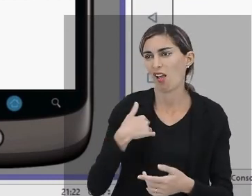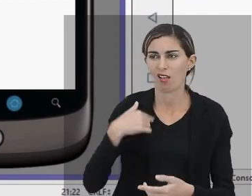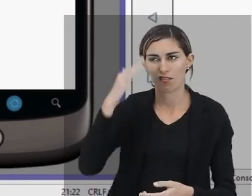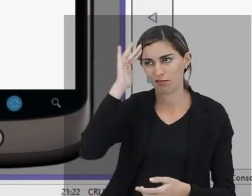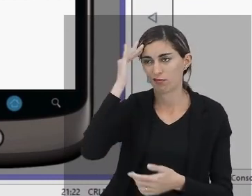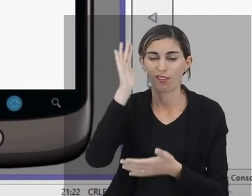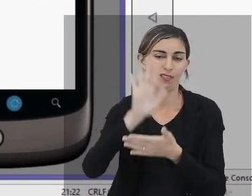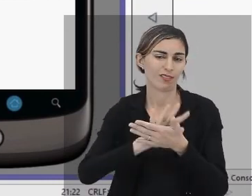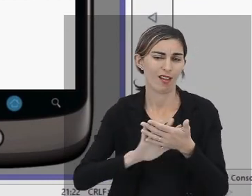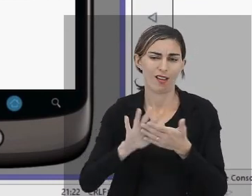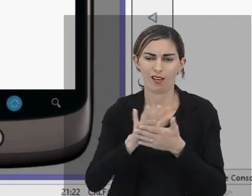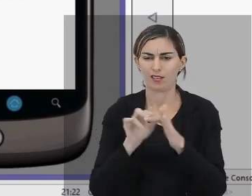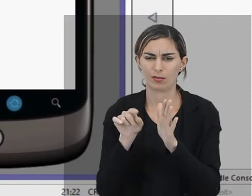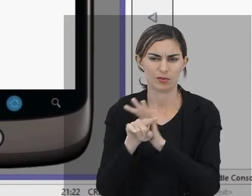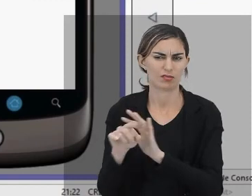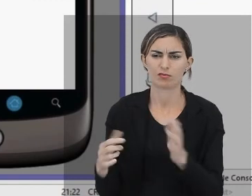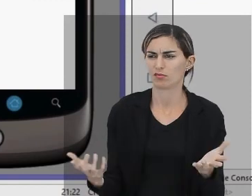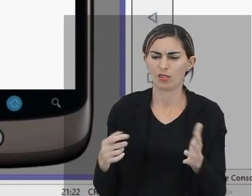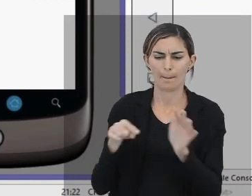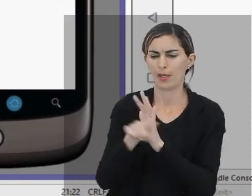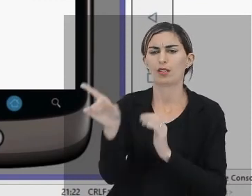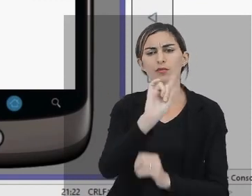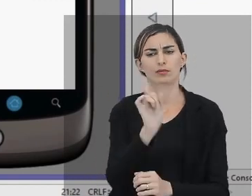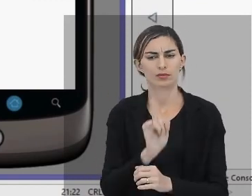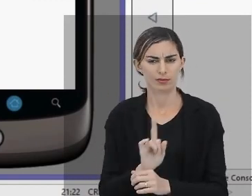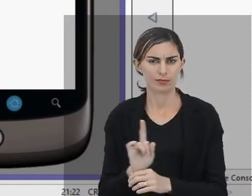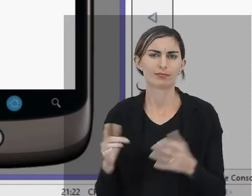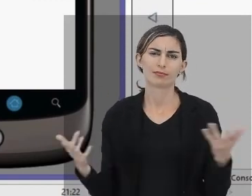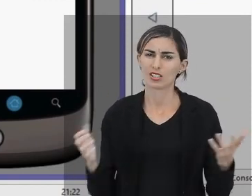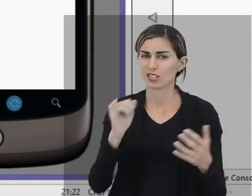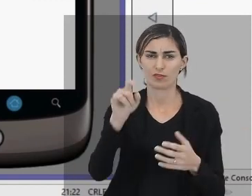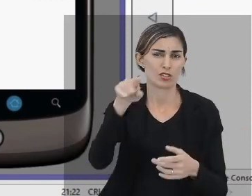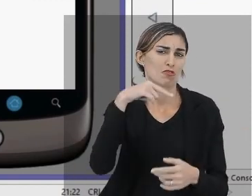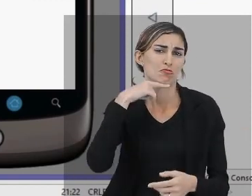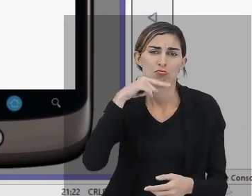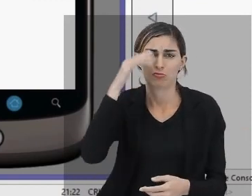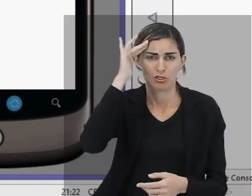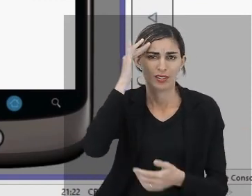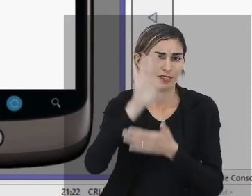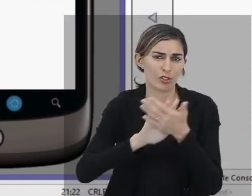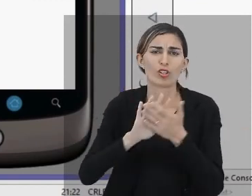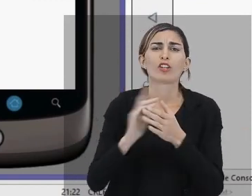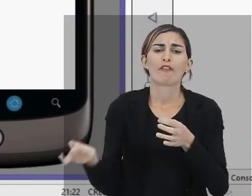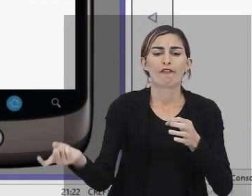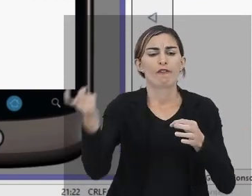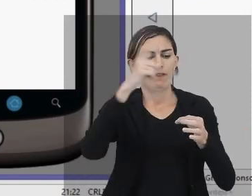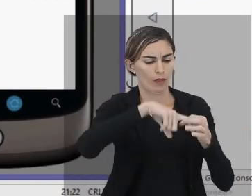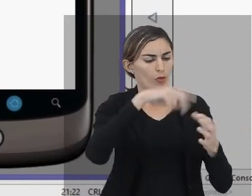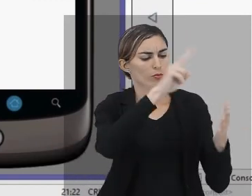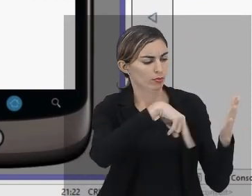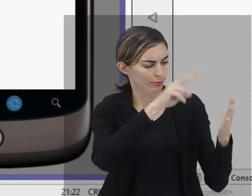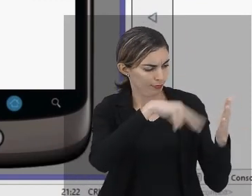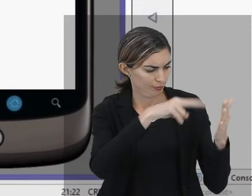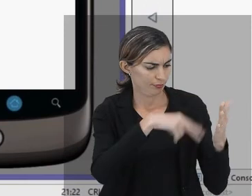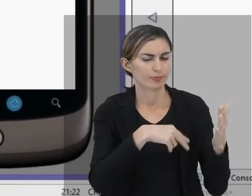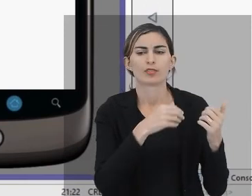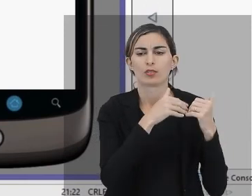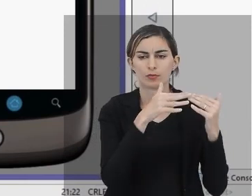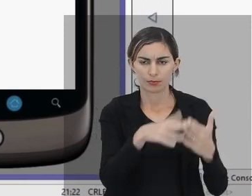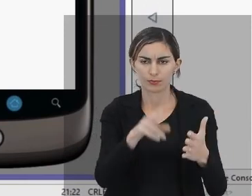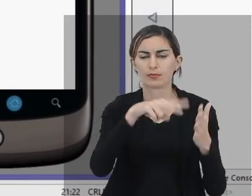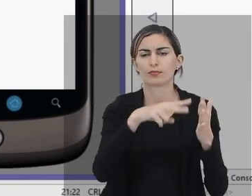não entendi nada. Isso não é uma pergunta. Se você não entendeu nada, você parte do começo e vai ler novamente